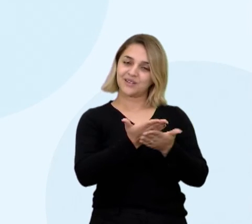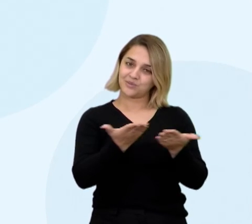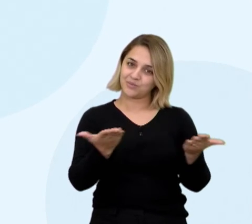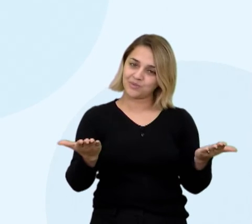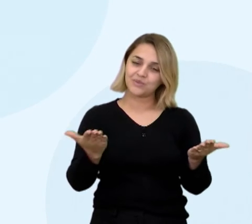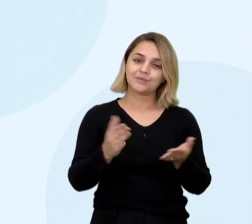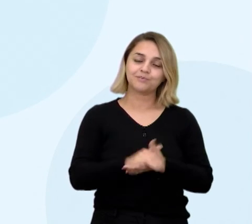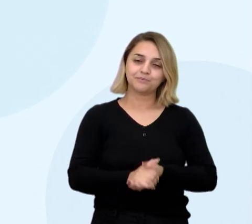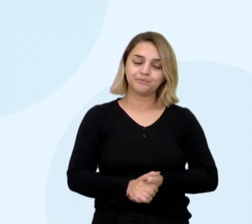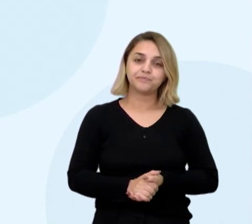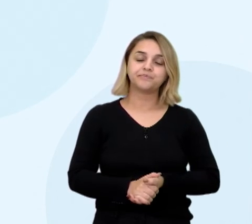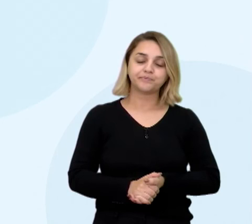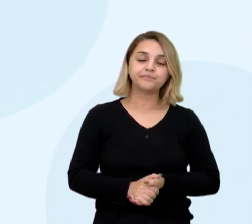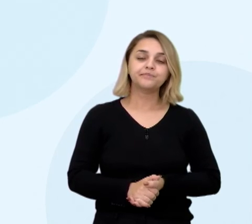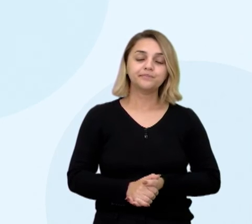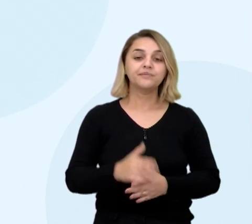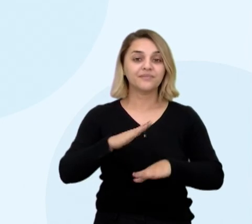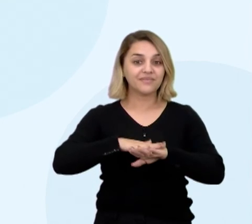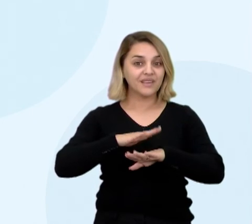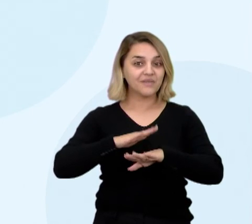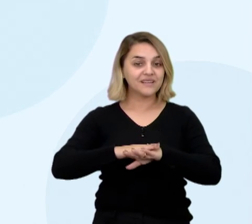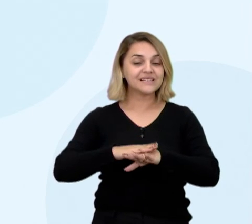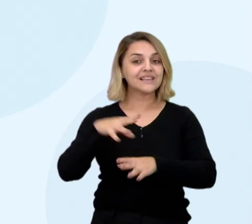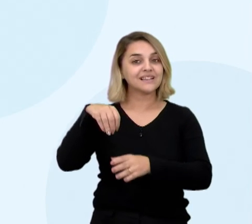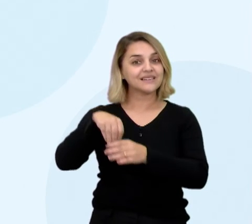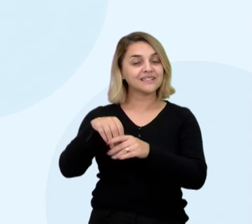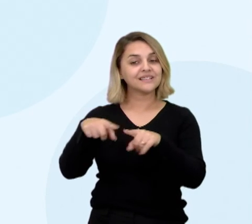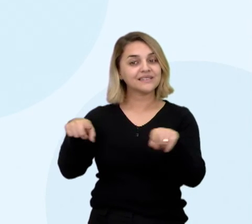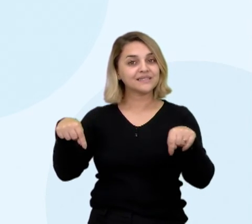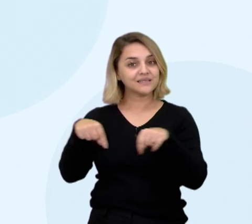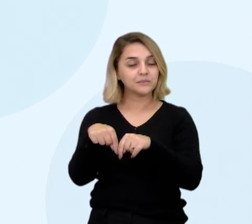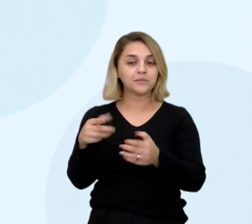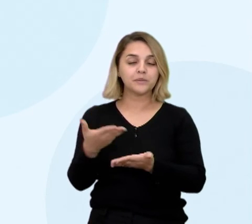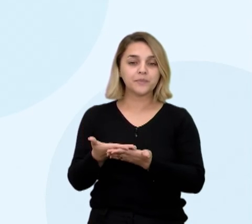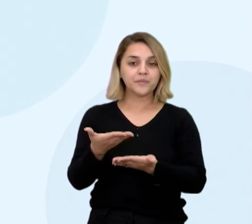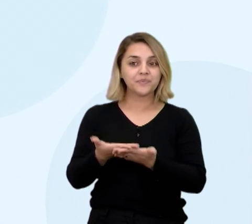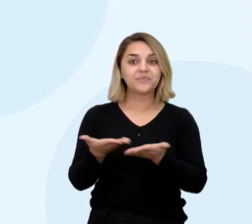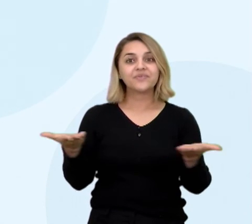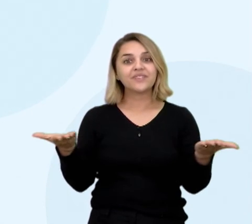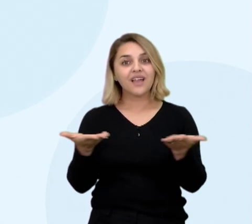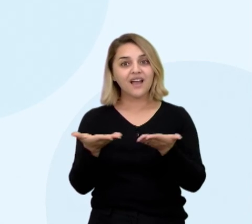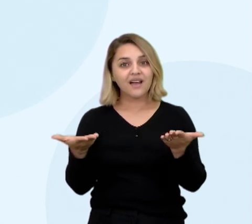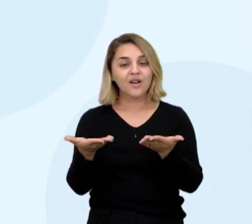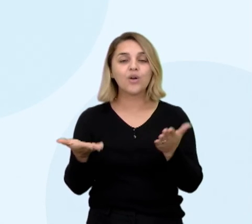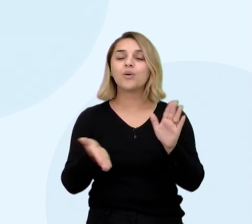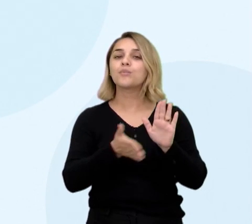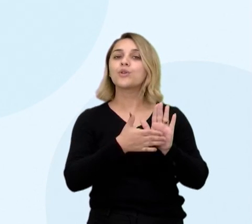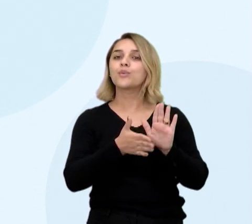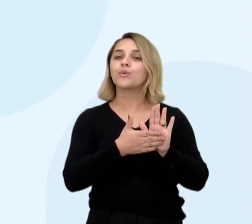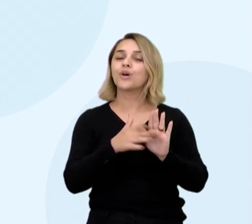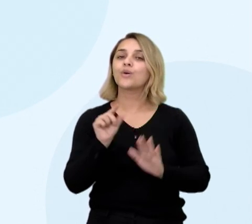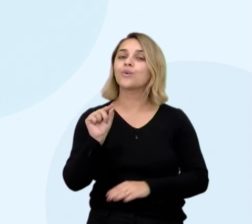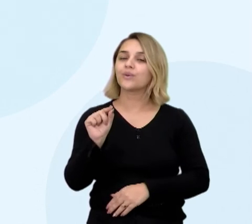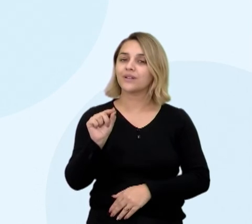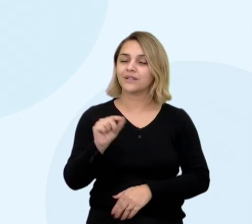e todos realizarem em sala de aula. E dessa vez a atividade propõe o